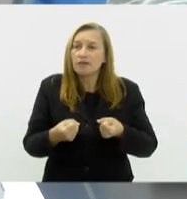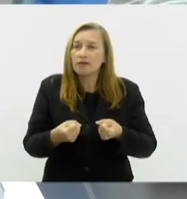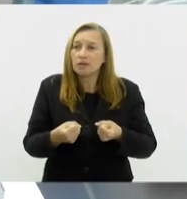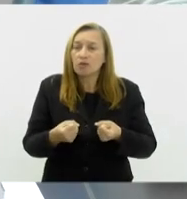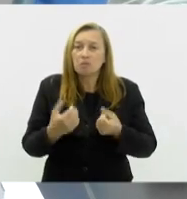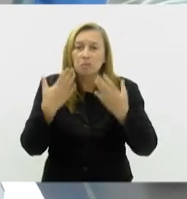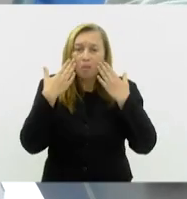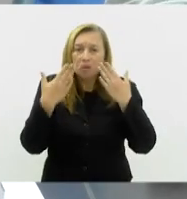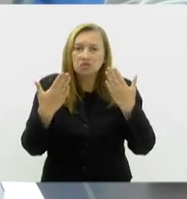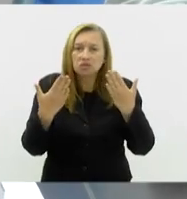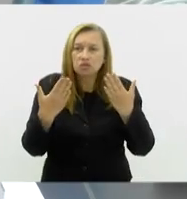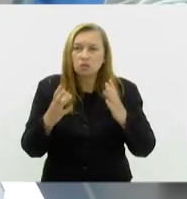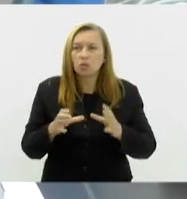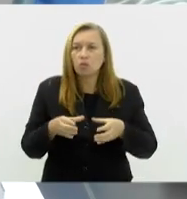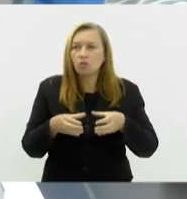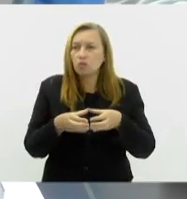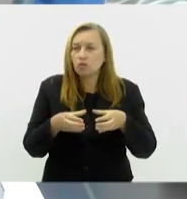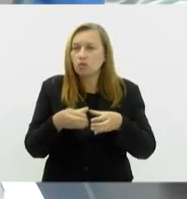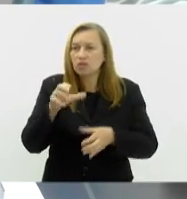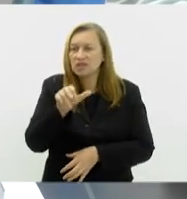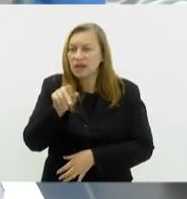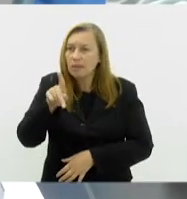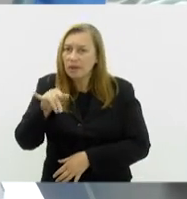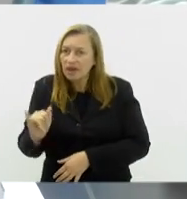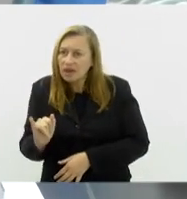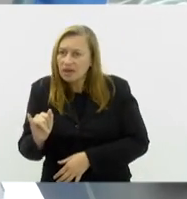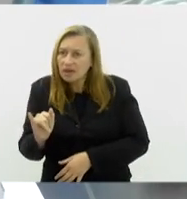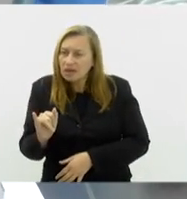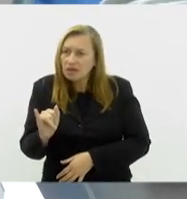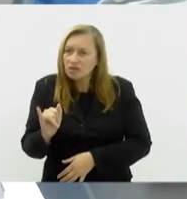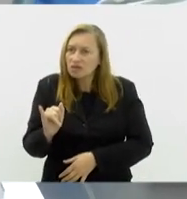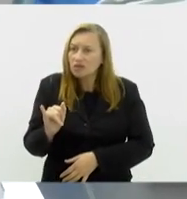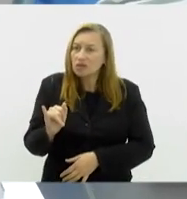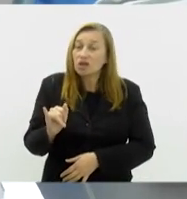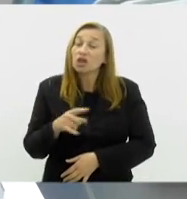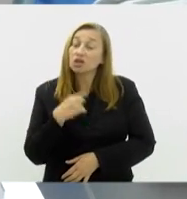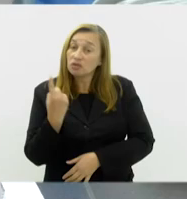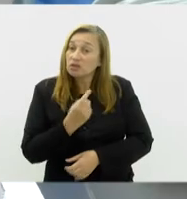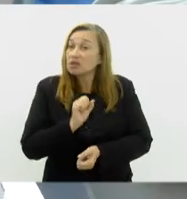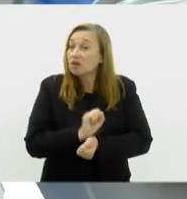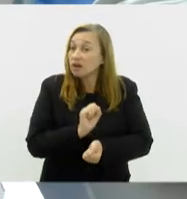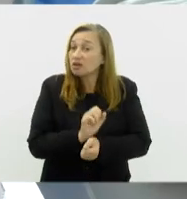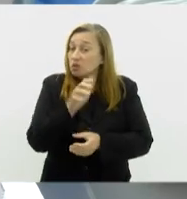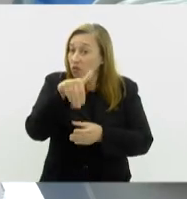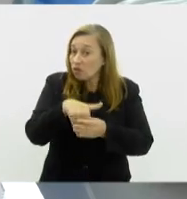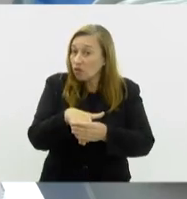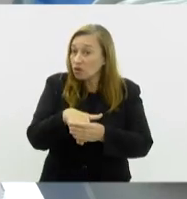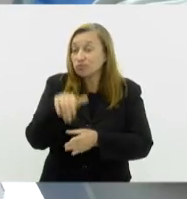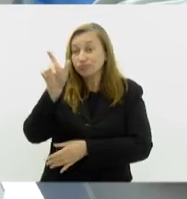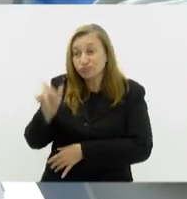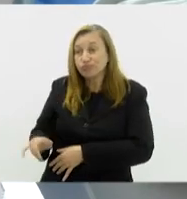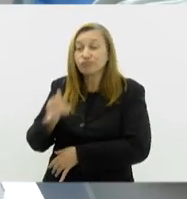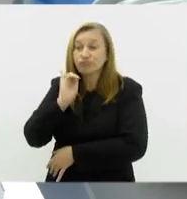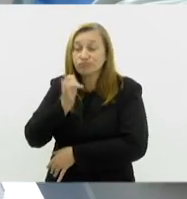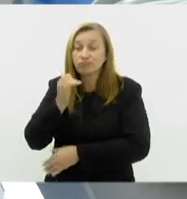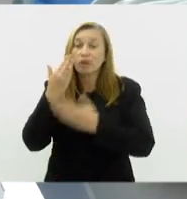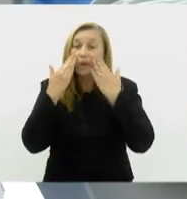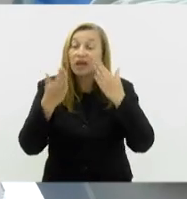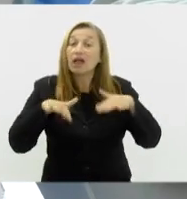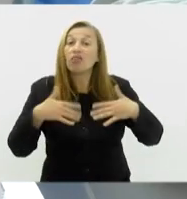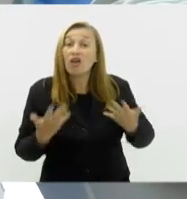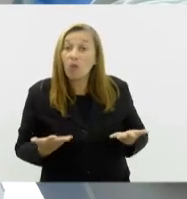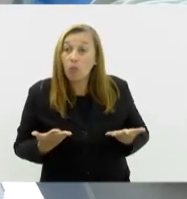apresentou esta CPI oralmente Como assim a gente espera que o voto do relator seja apresentado